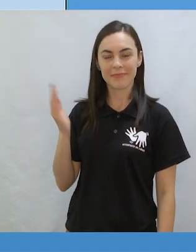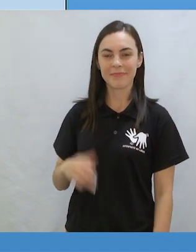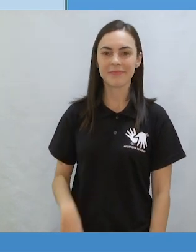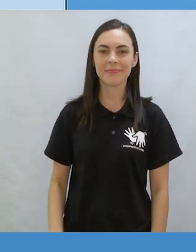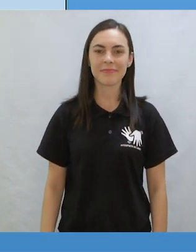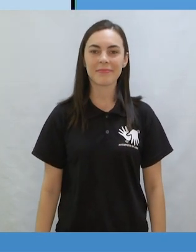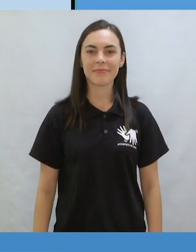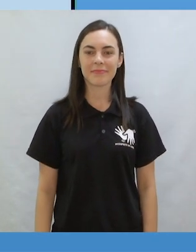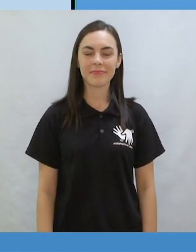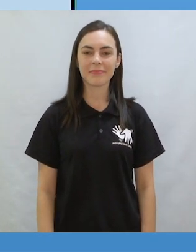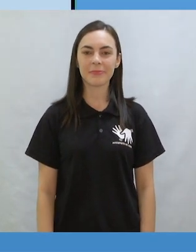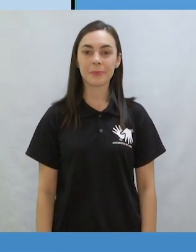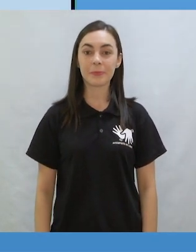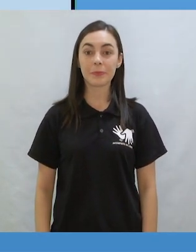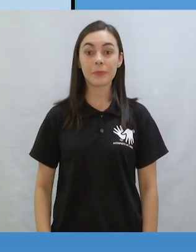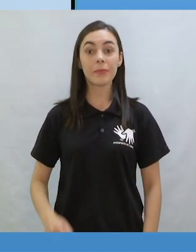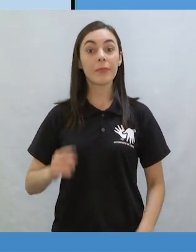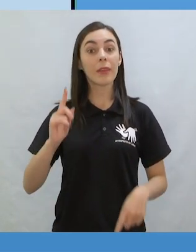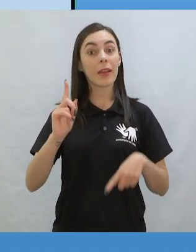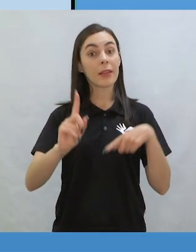lá. E